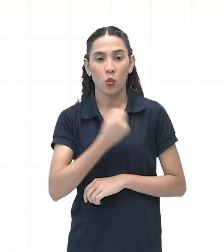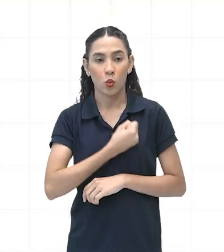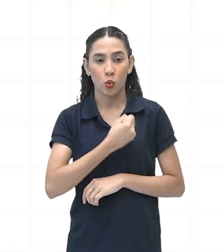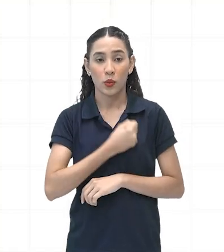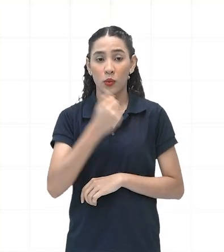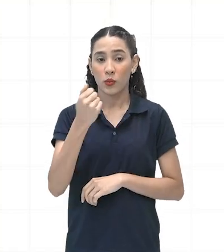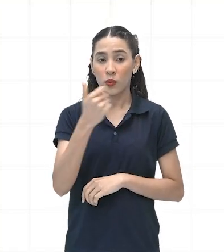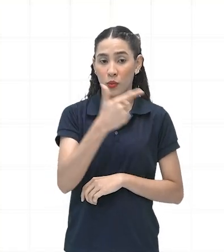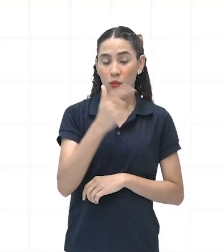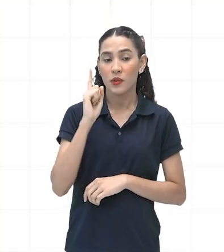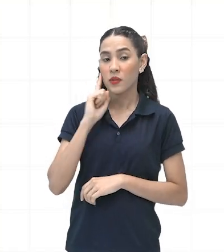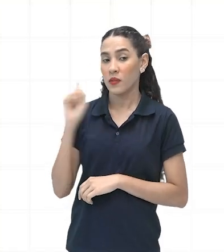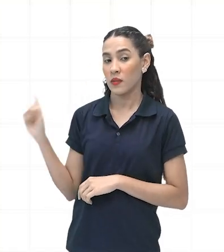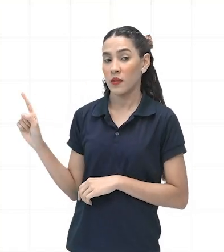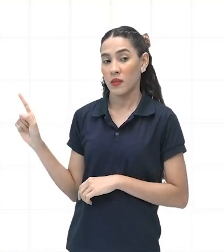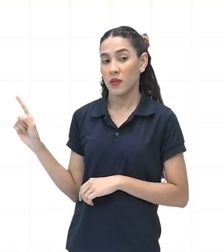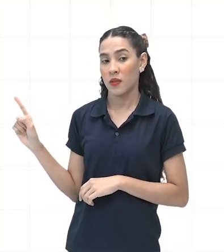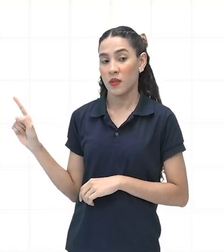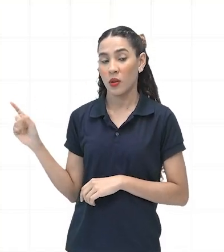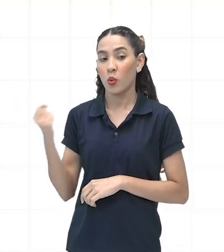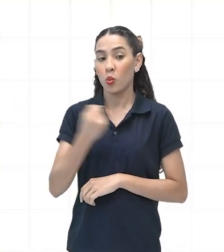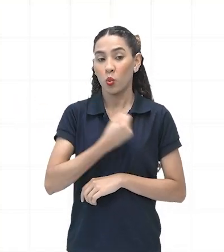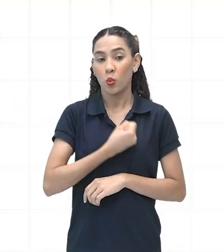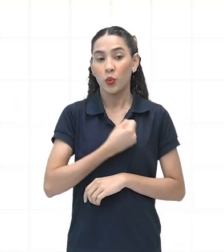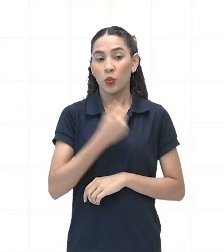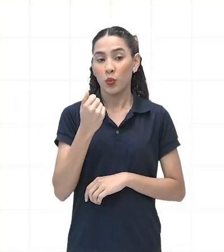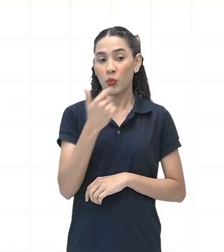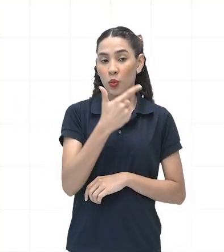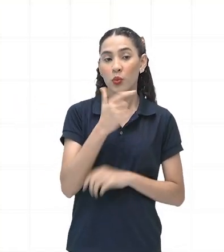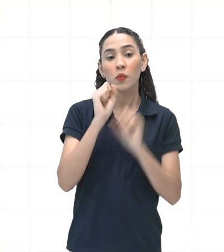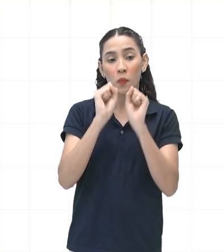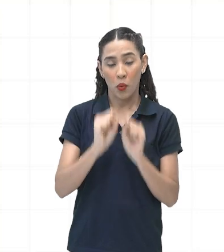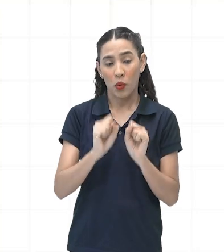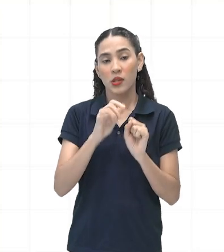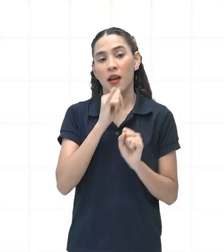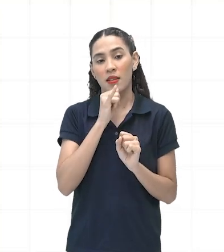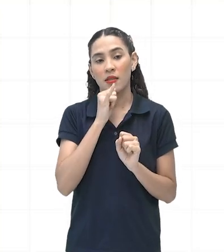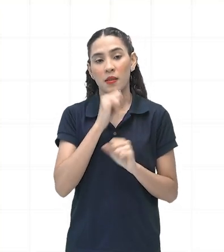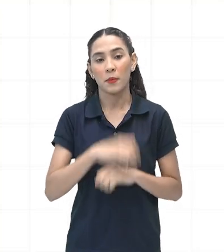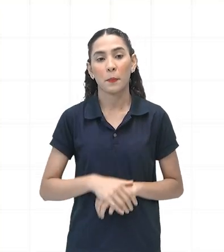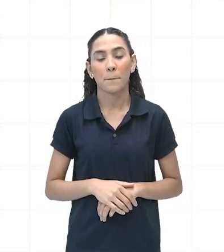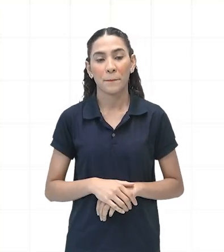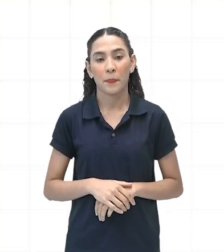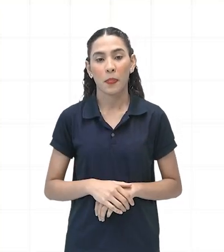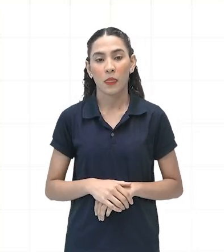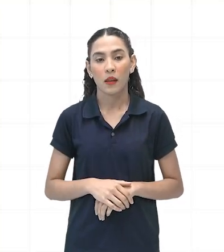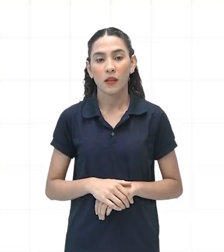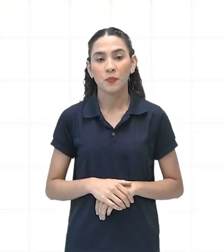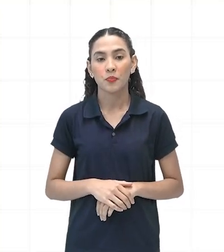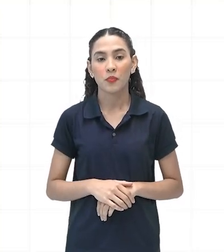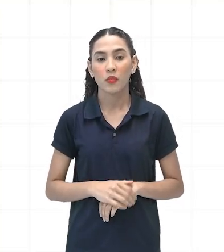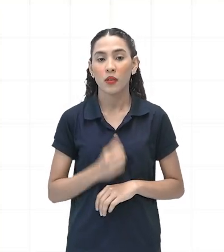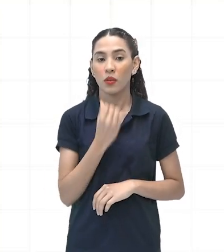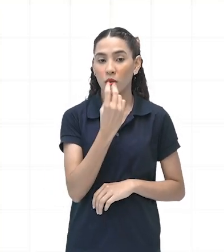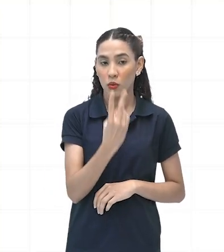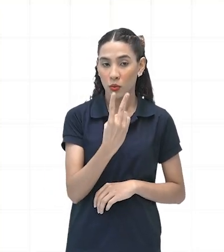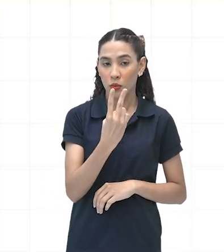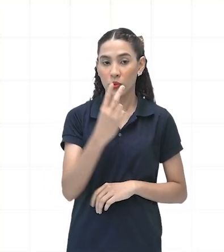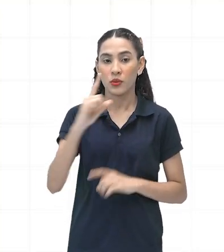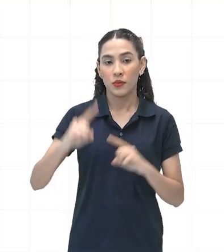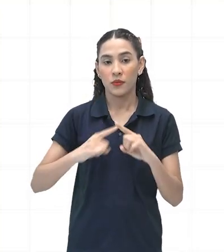12, certo? O número 12, eu posso escrever ele como sendo como?